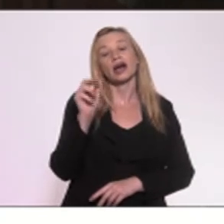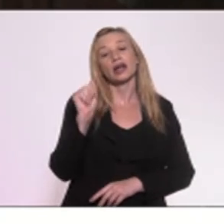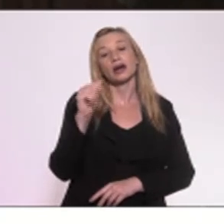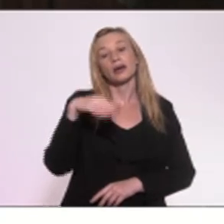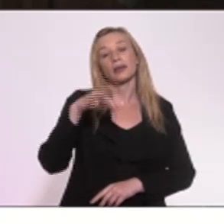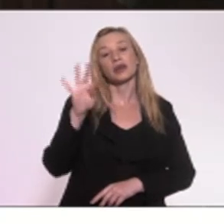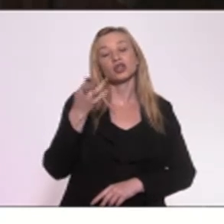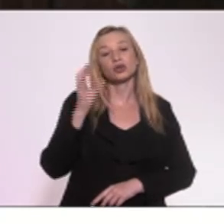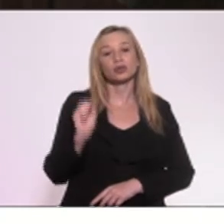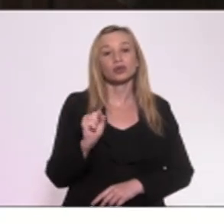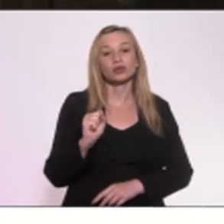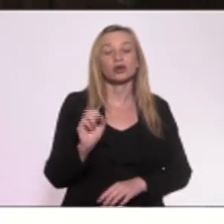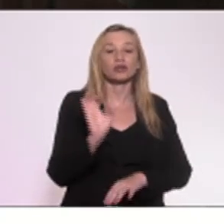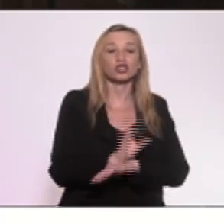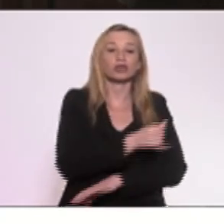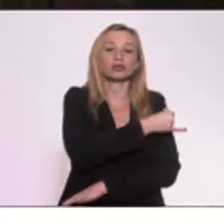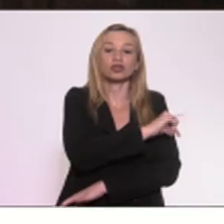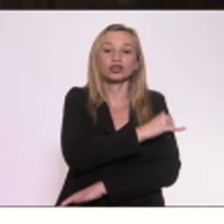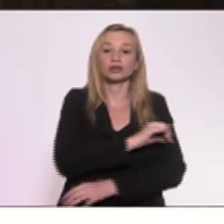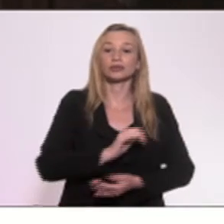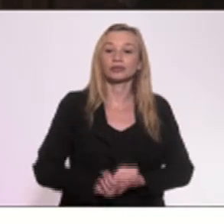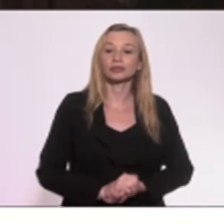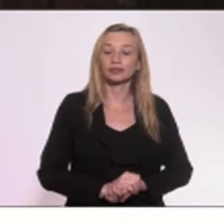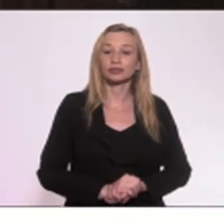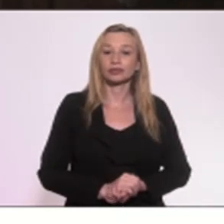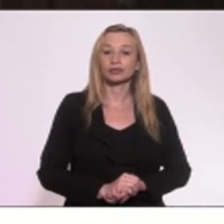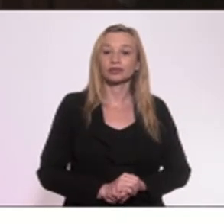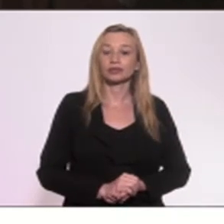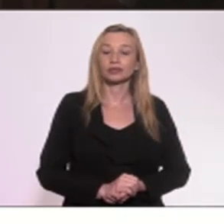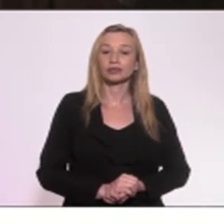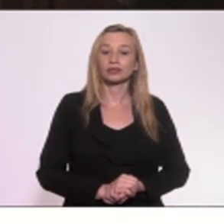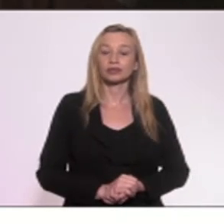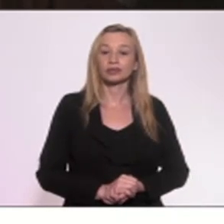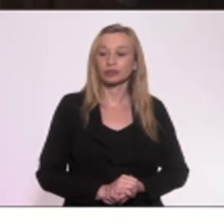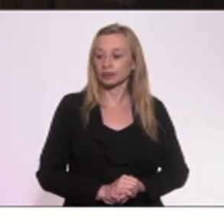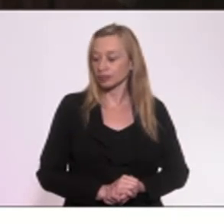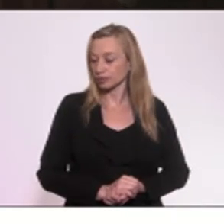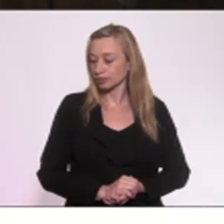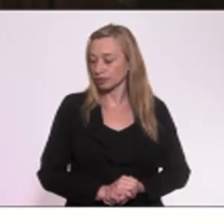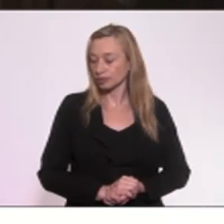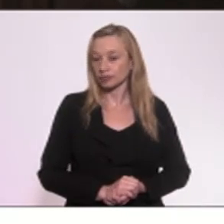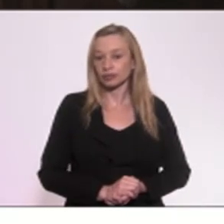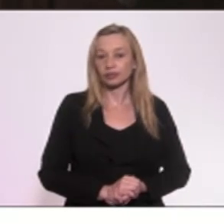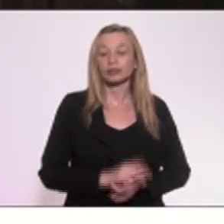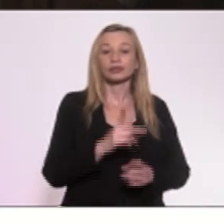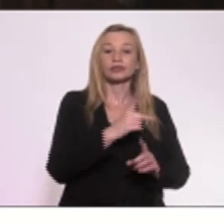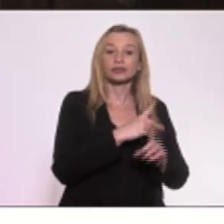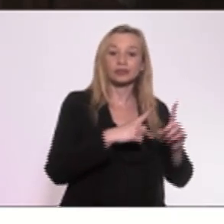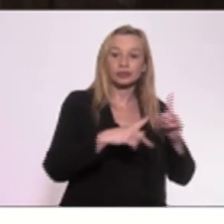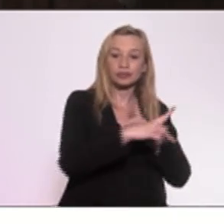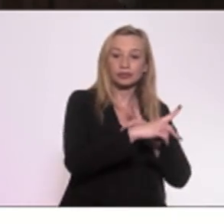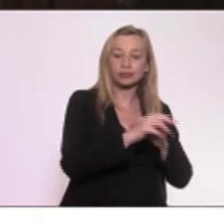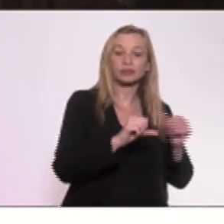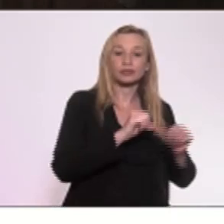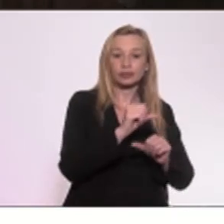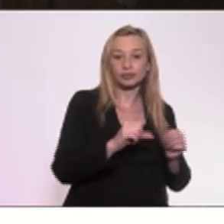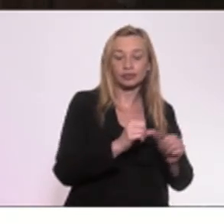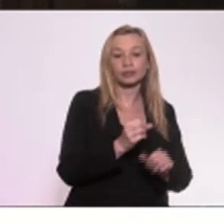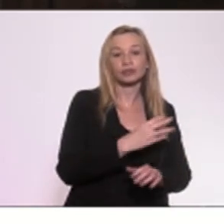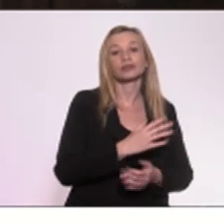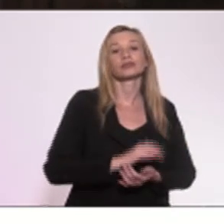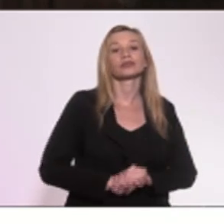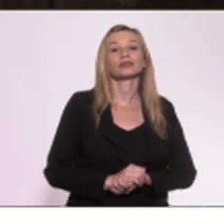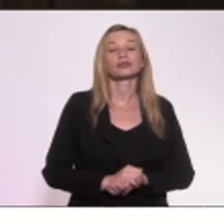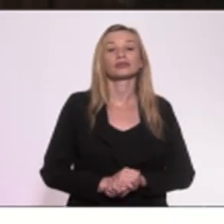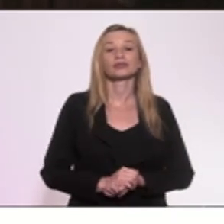ao estado do Rio de Janeiro. Se bem que essa reforma da Previdência, ela só